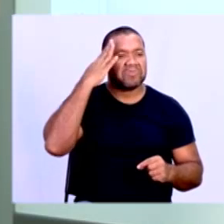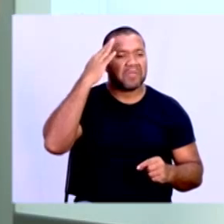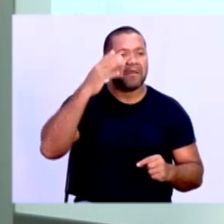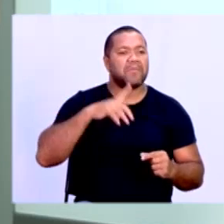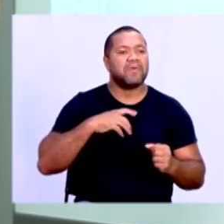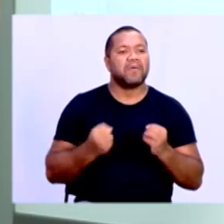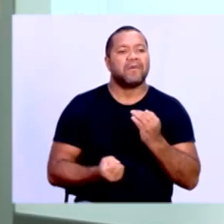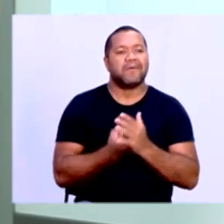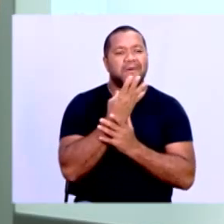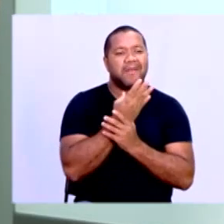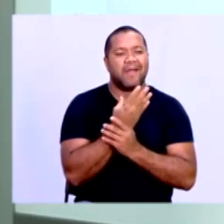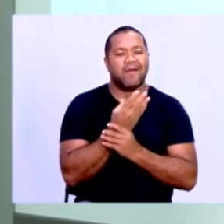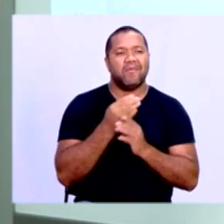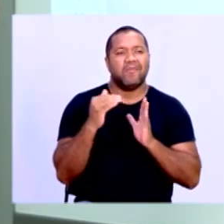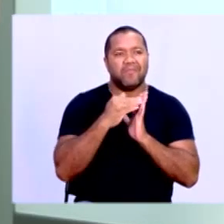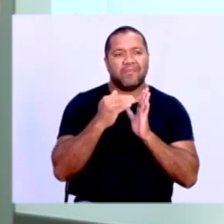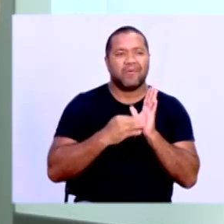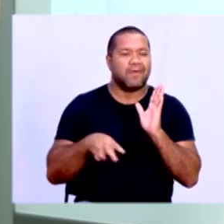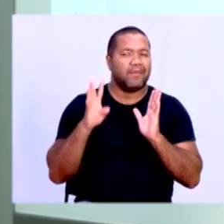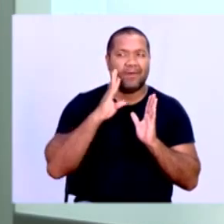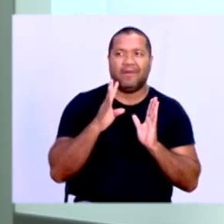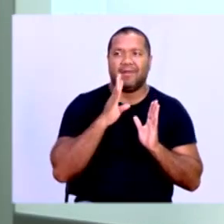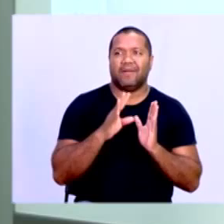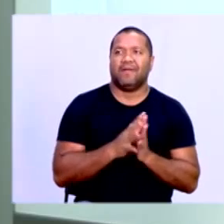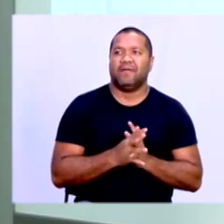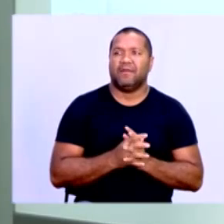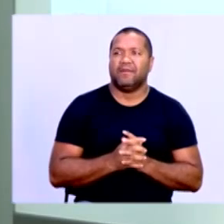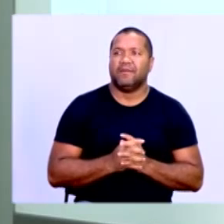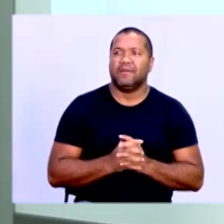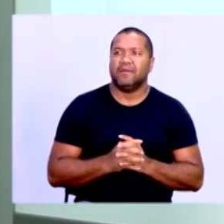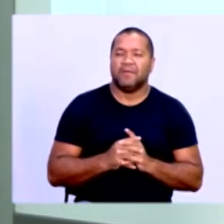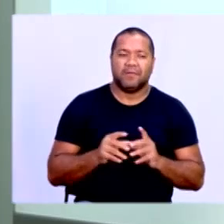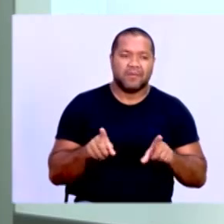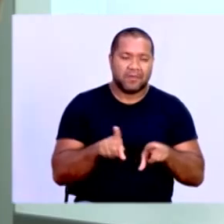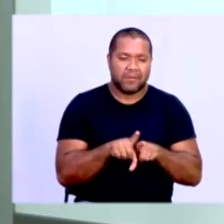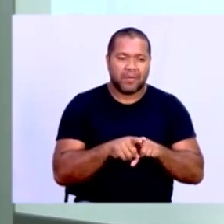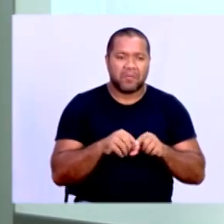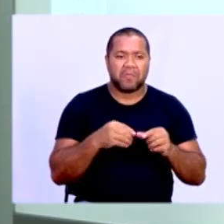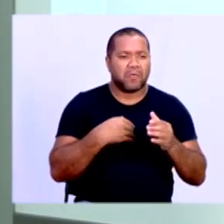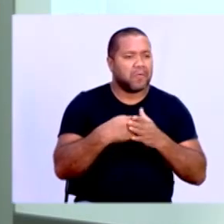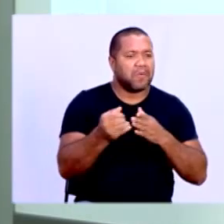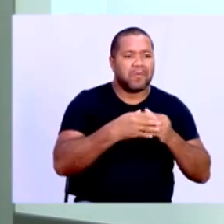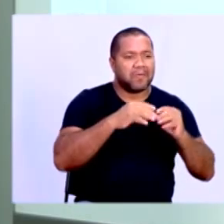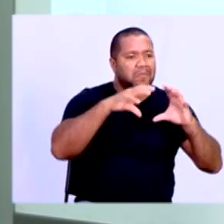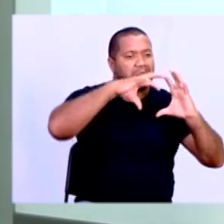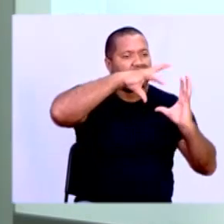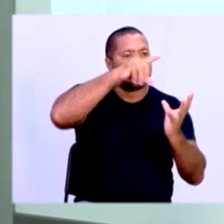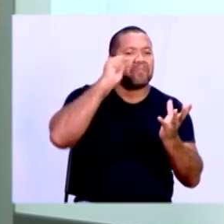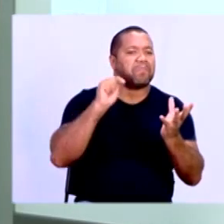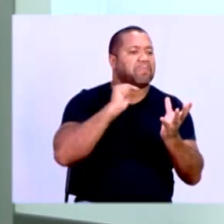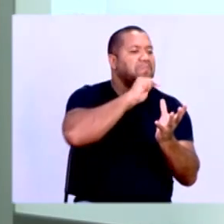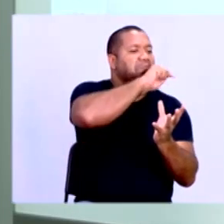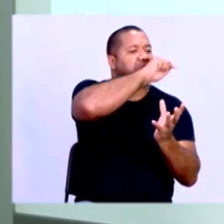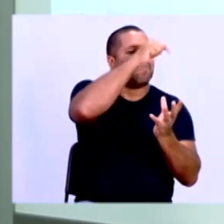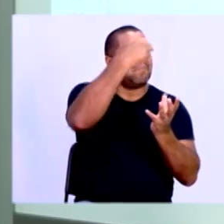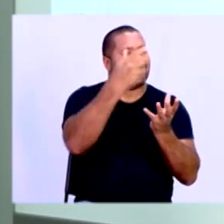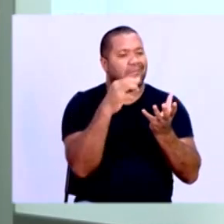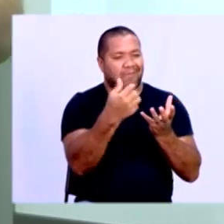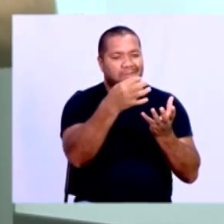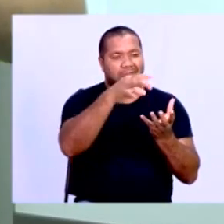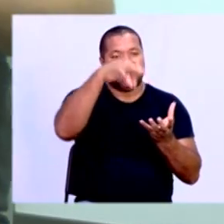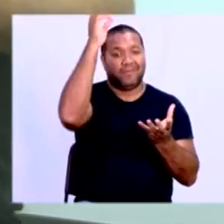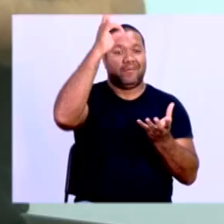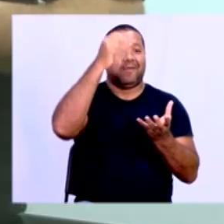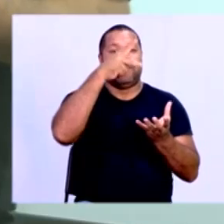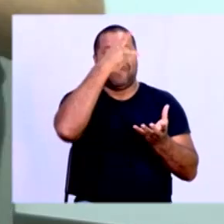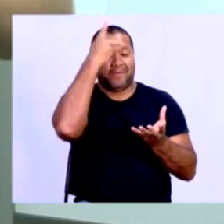uma aplicação fantástica, entendeu? Então, em qualquer lugar do mundo vai aparecer uma pessoa e vai desenvolver alguma coisa. Então